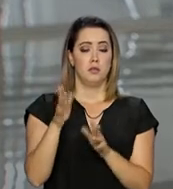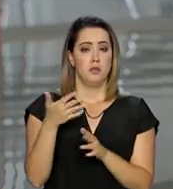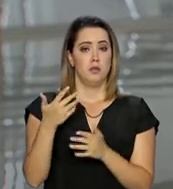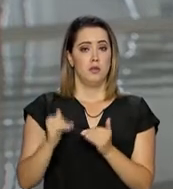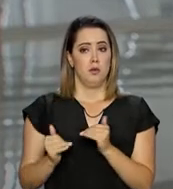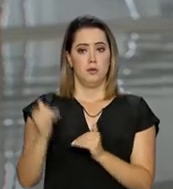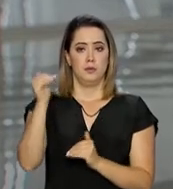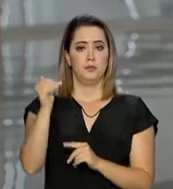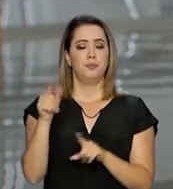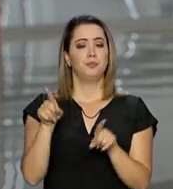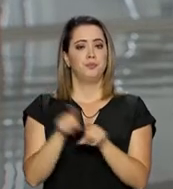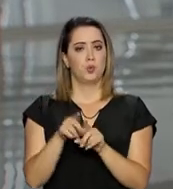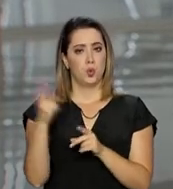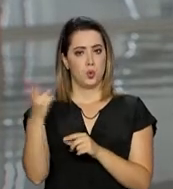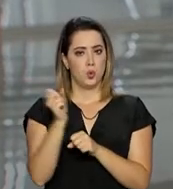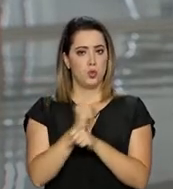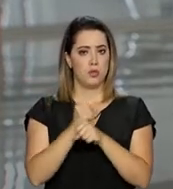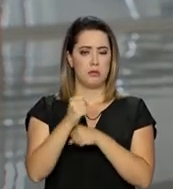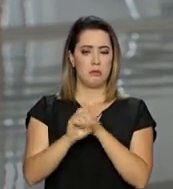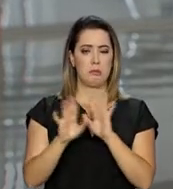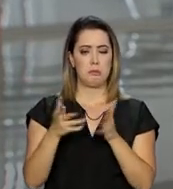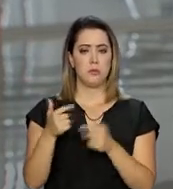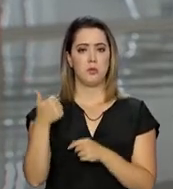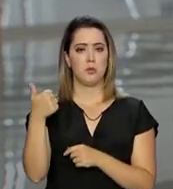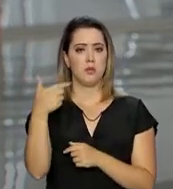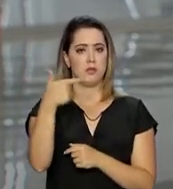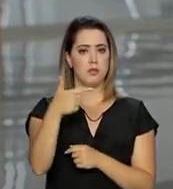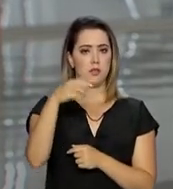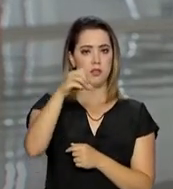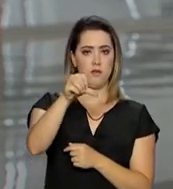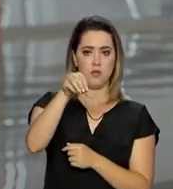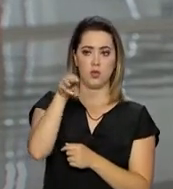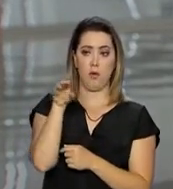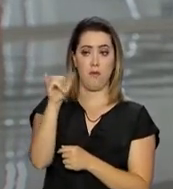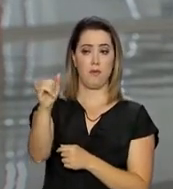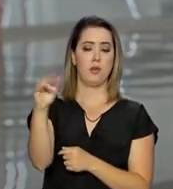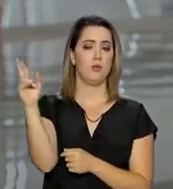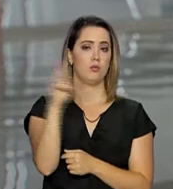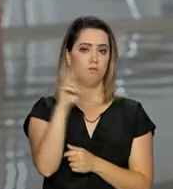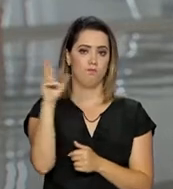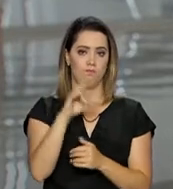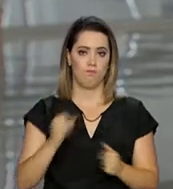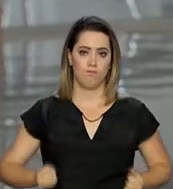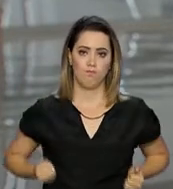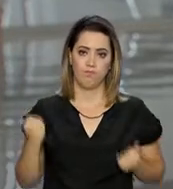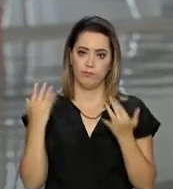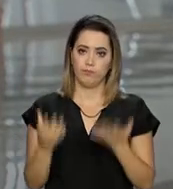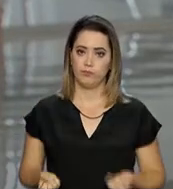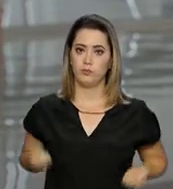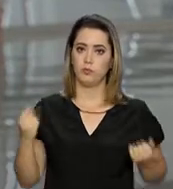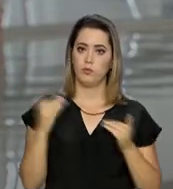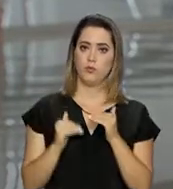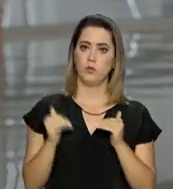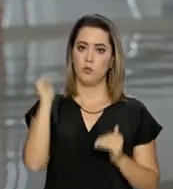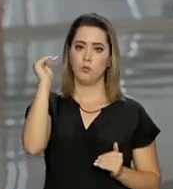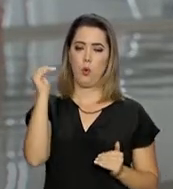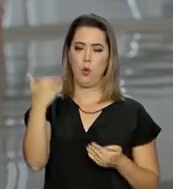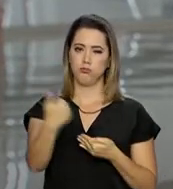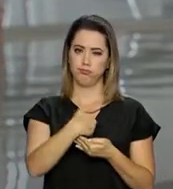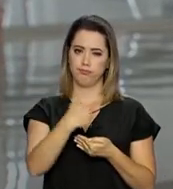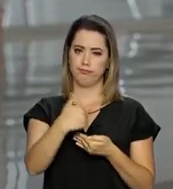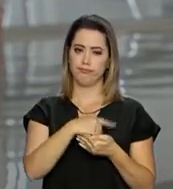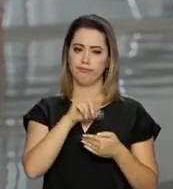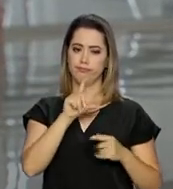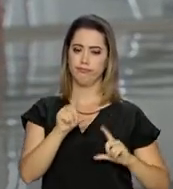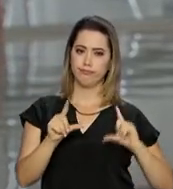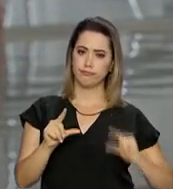maiores do que receitas de 129 bilhões de reais o ministro da fazenda e henrique meirelles explicou ainda